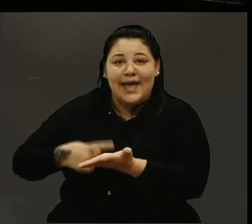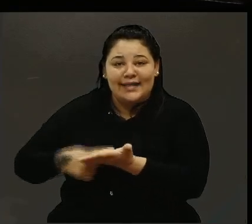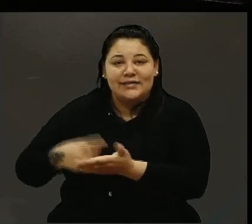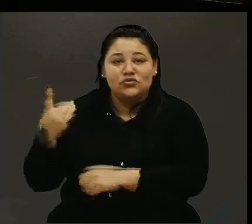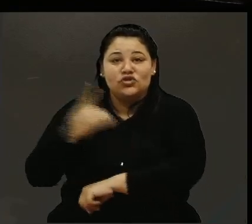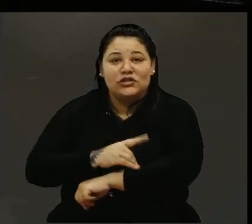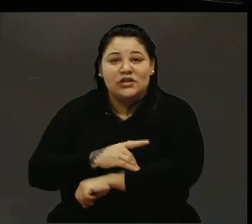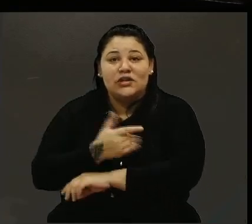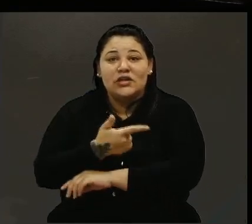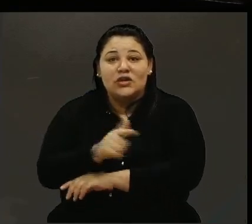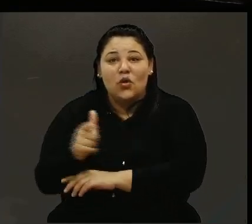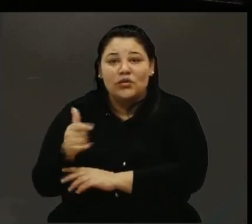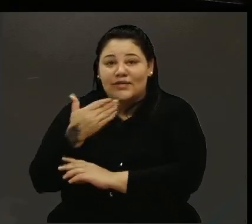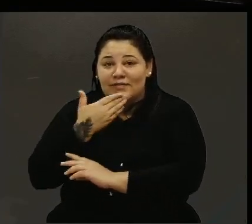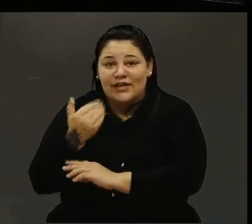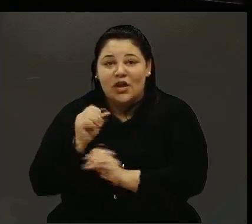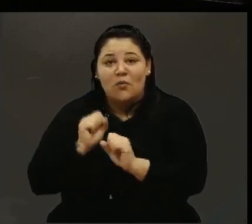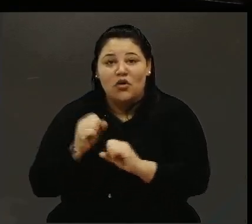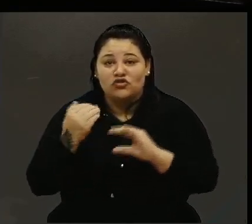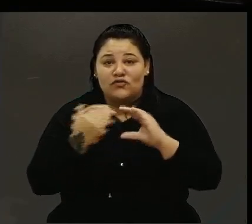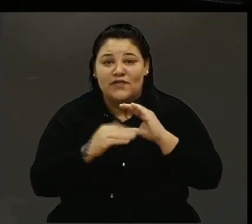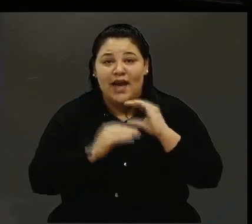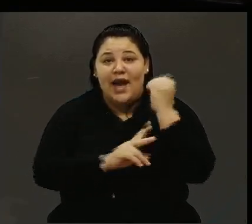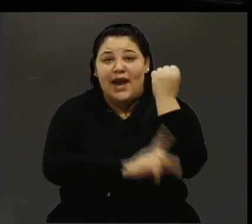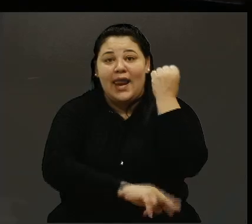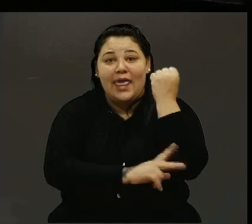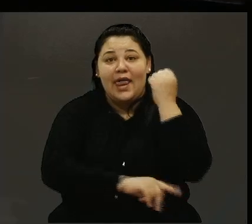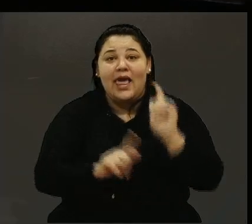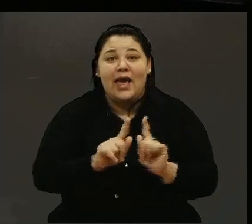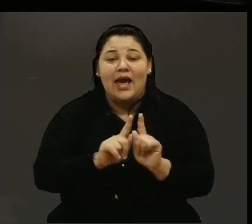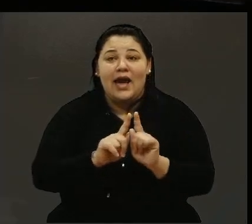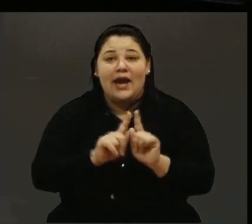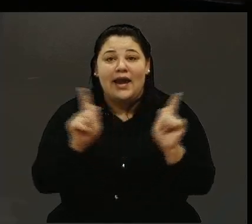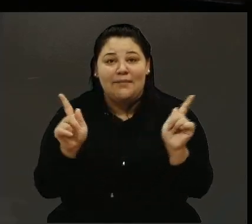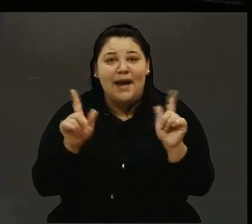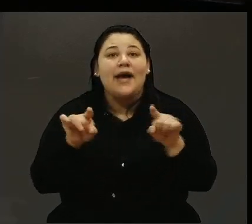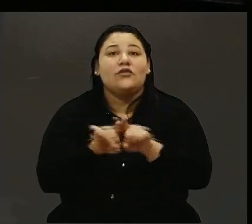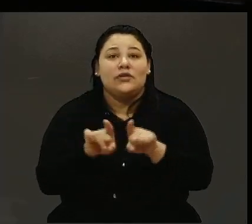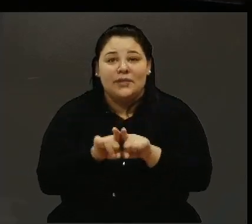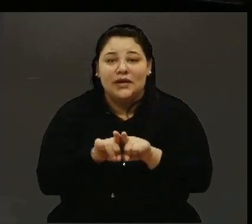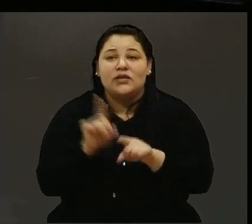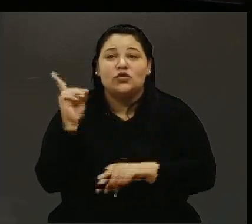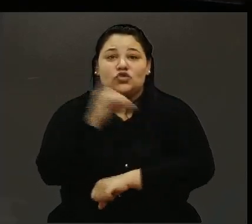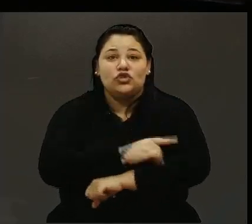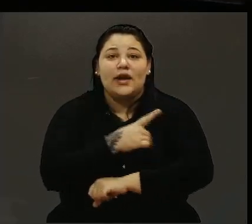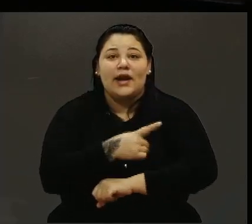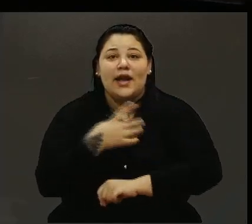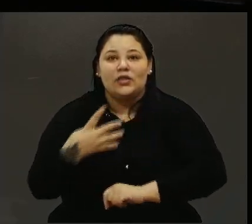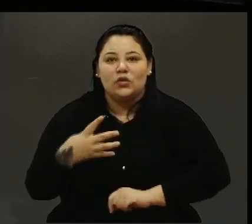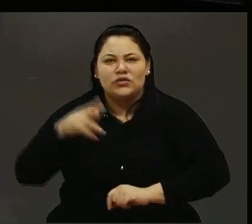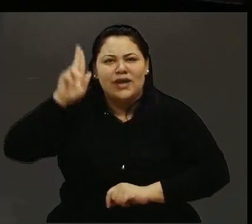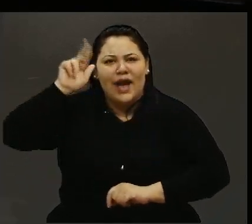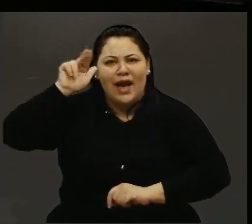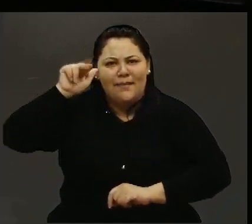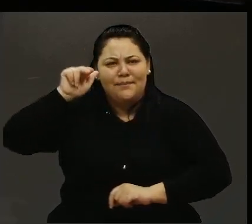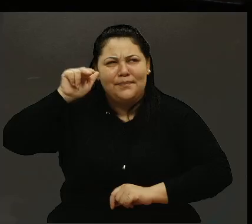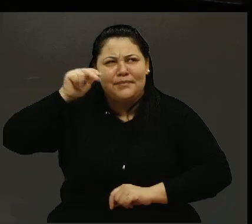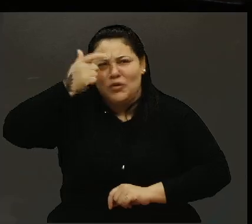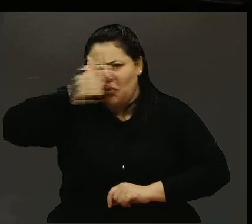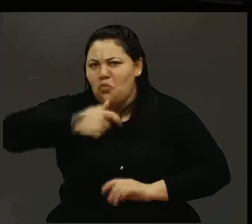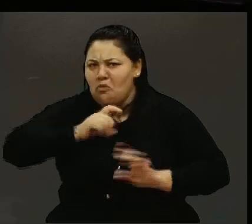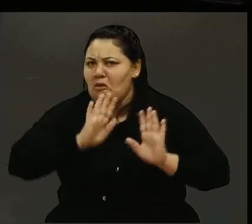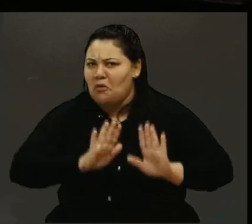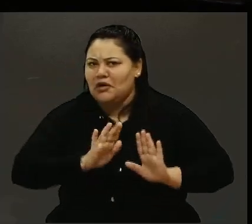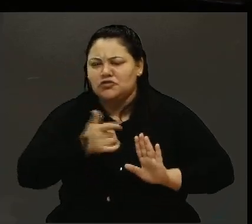benefícios podem ser encaminhados a Canela e Gramado, na Agência da Previdência, lá no dia 14 de abril, salvo melhor juízo. Então, é algo